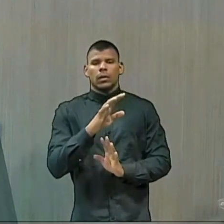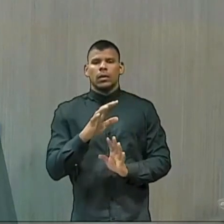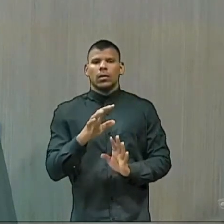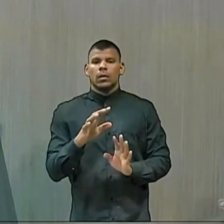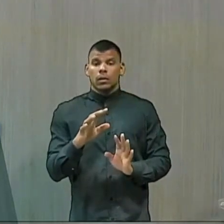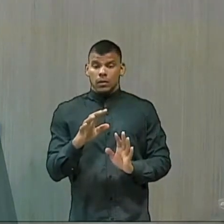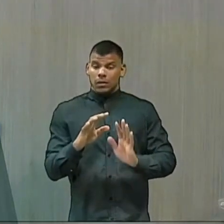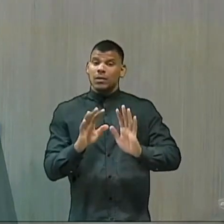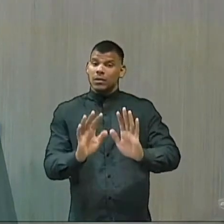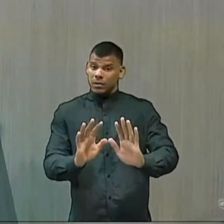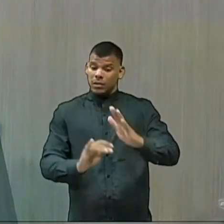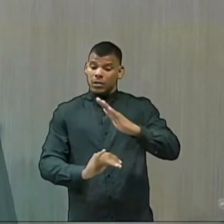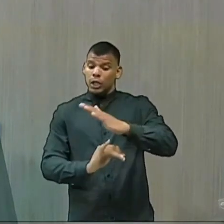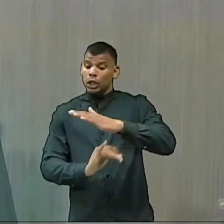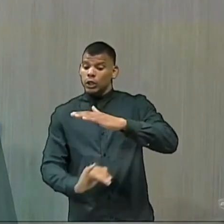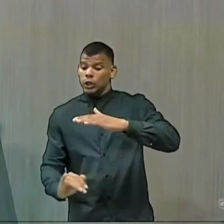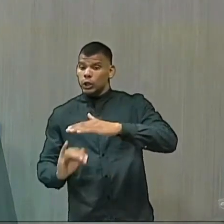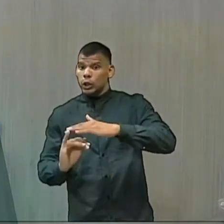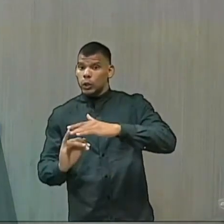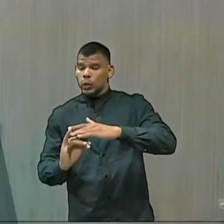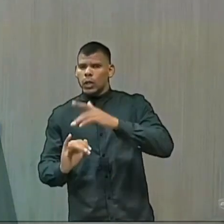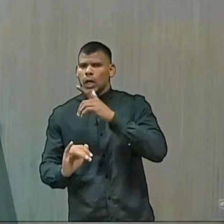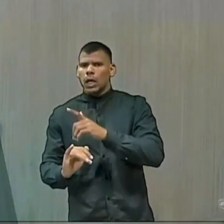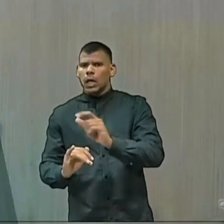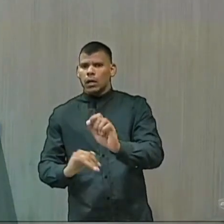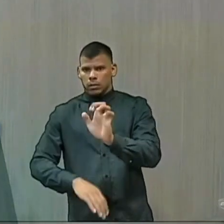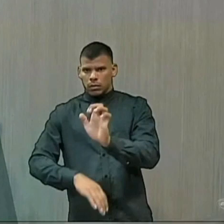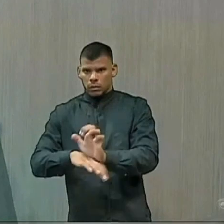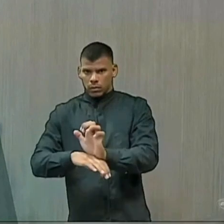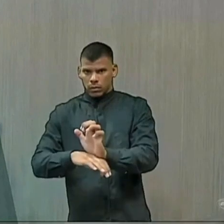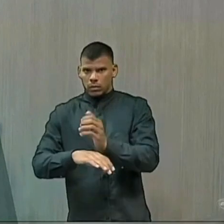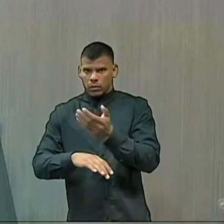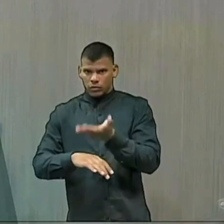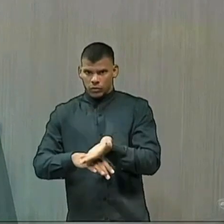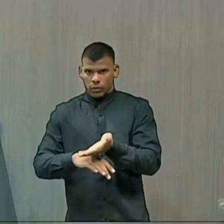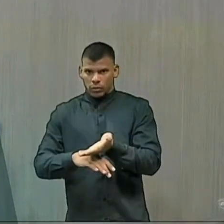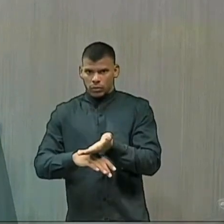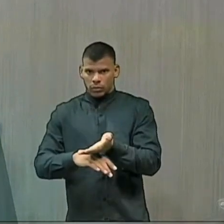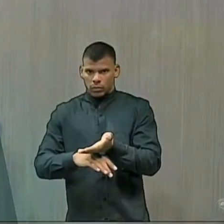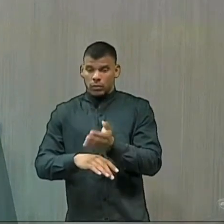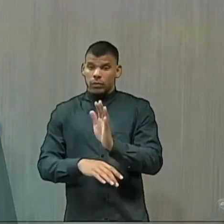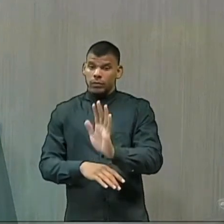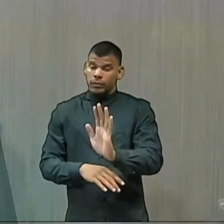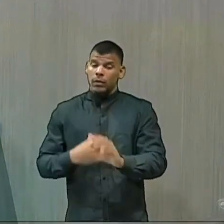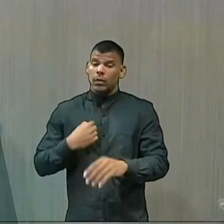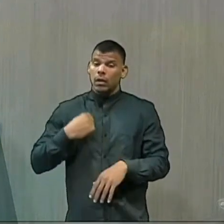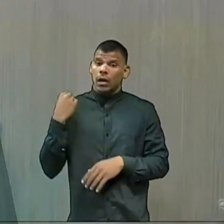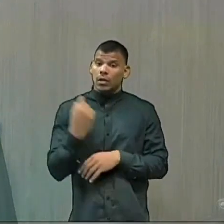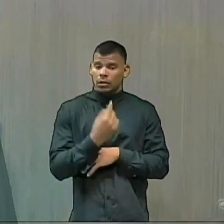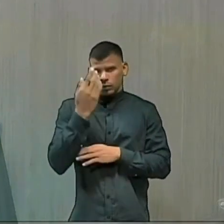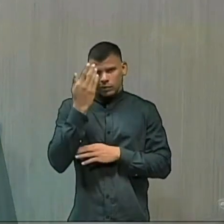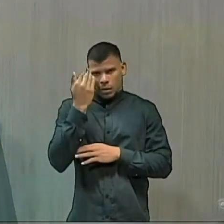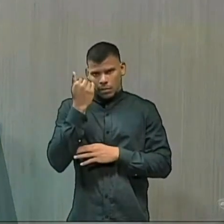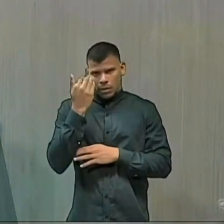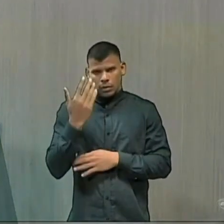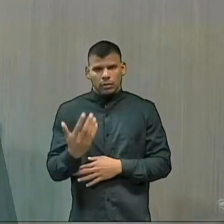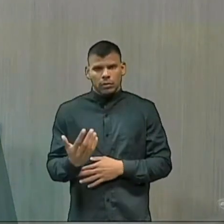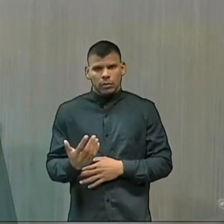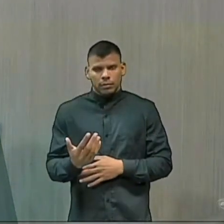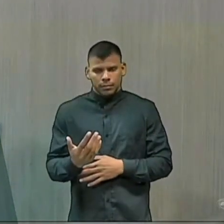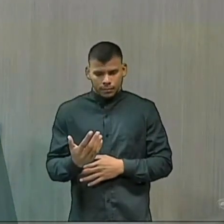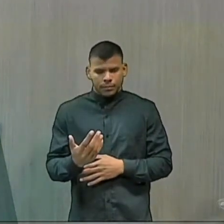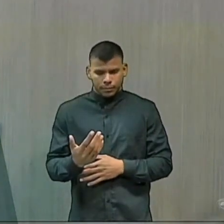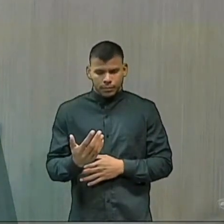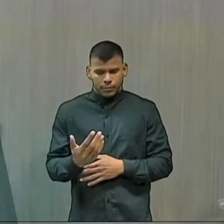ordem institucional. Todos nós sabemos, é só procurar, inclusive nos jornais, qual era a minha posição, que, em